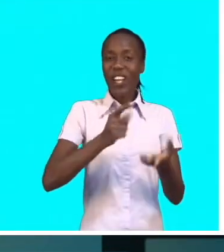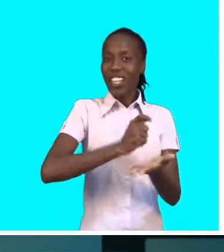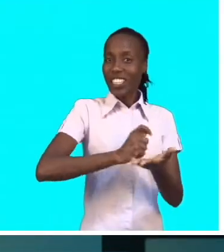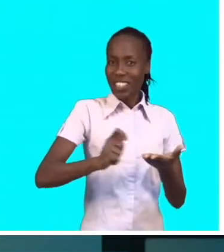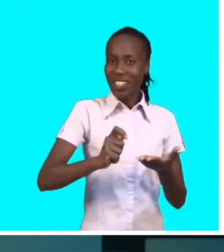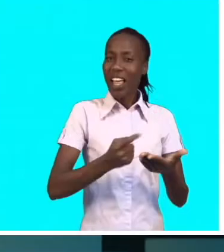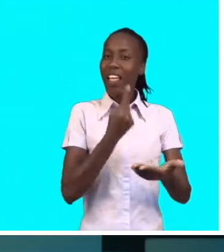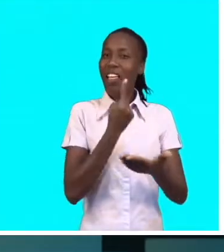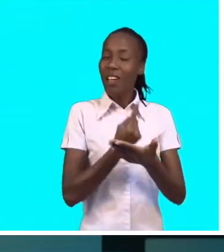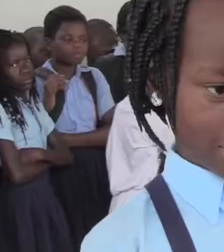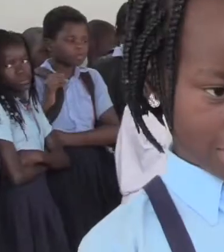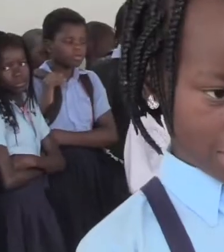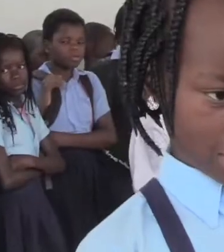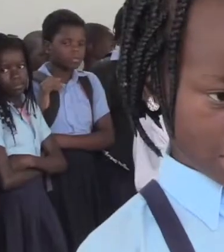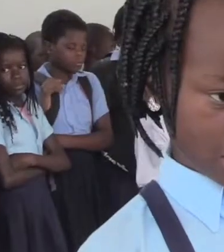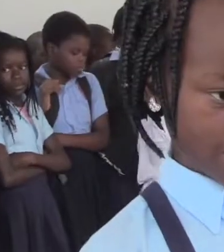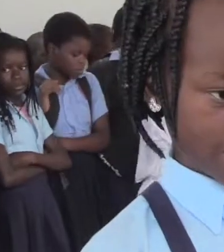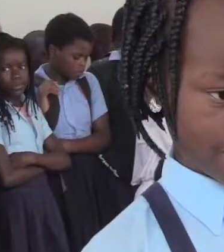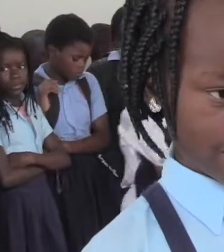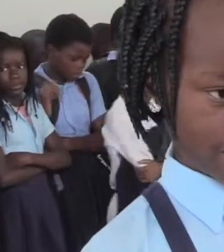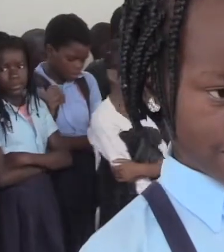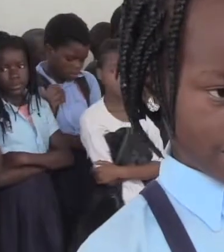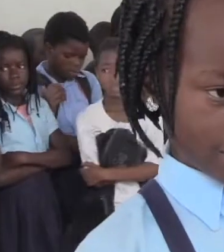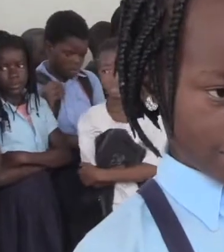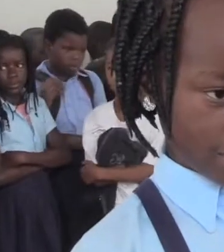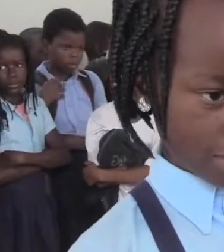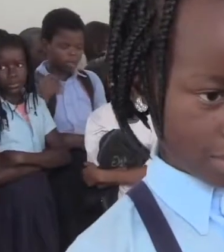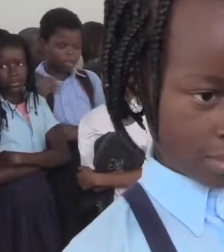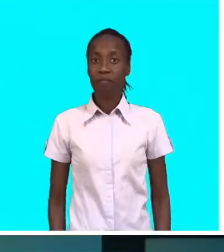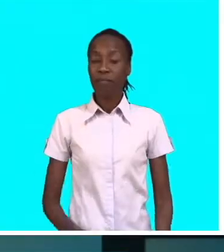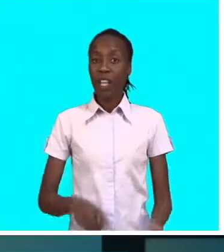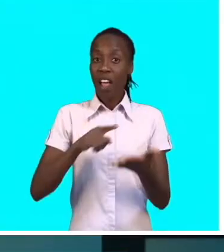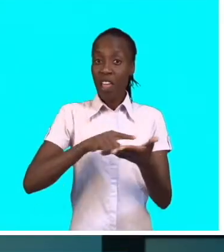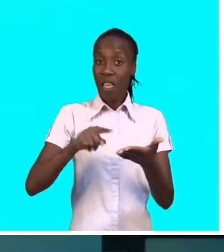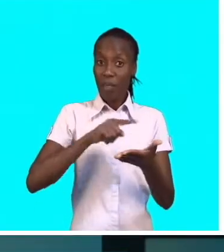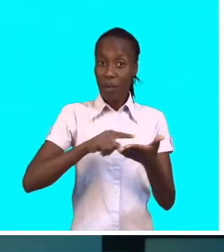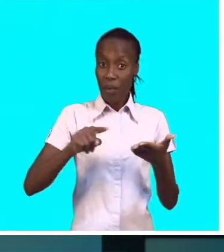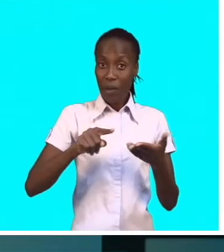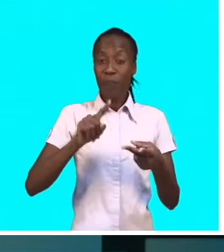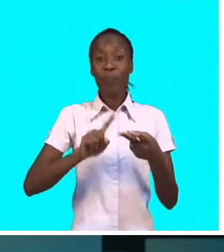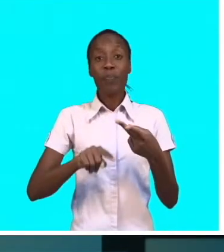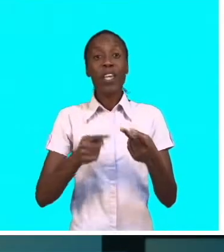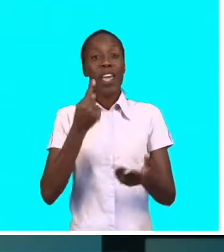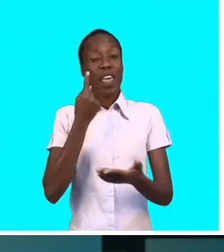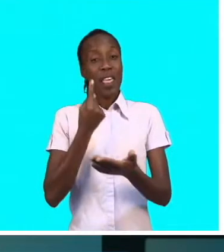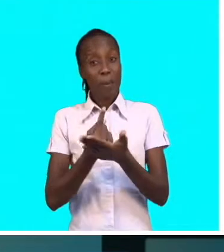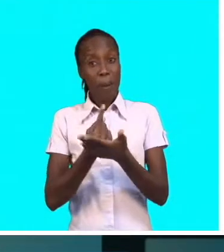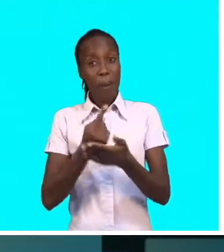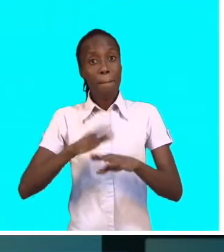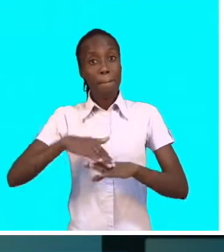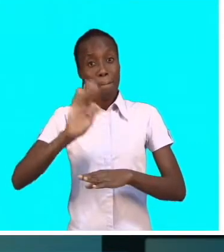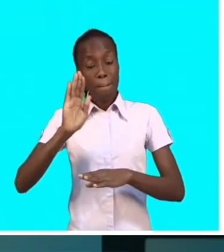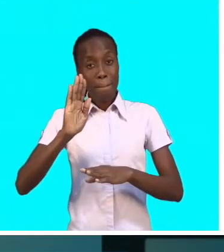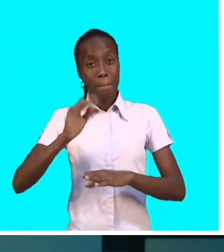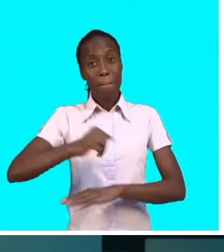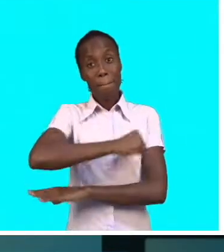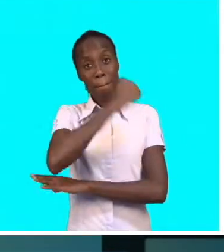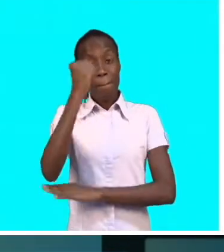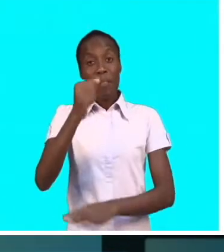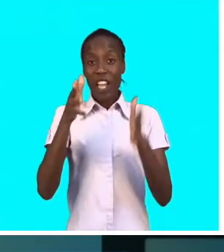leitura e escrita são fundamentais para o sucesso escolar. A leitura é a única passagem da